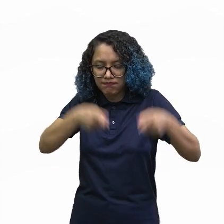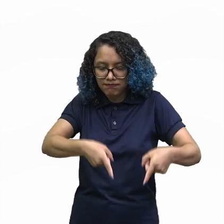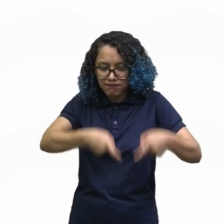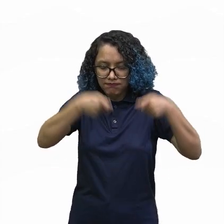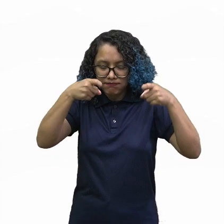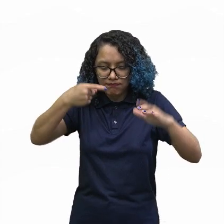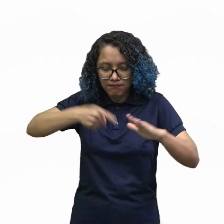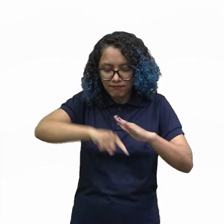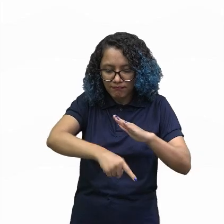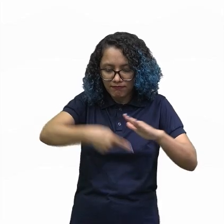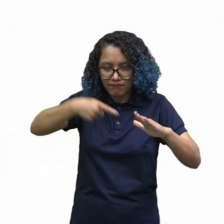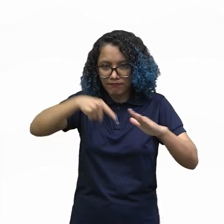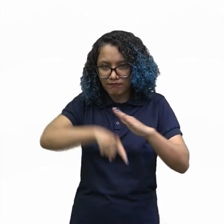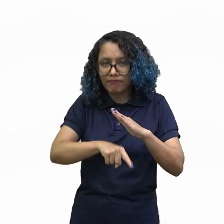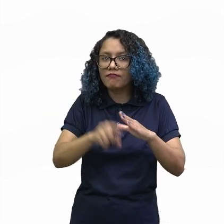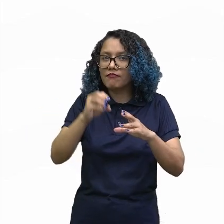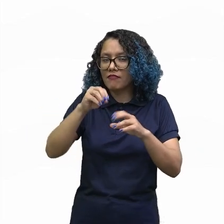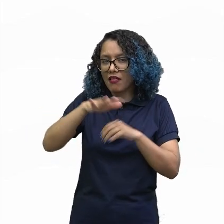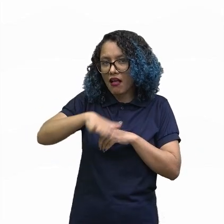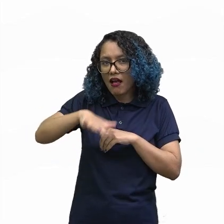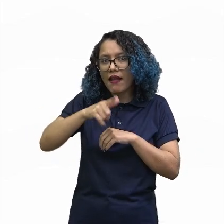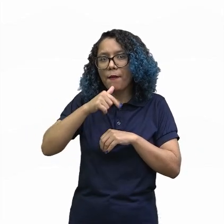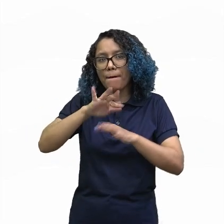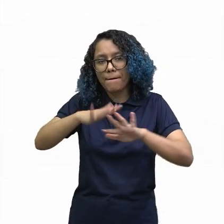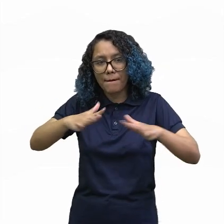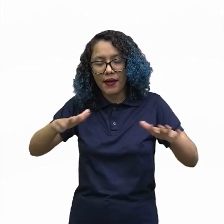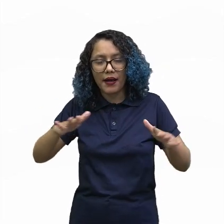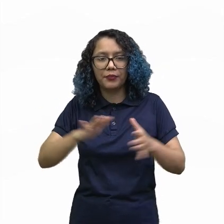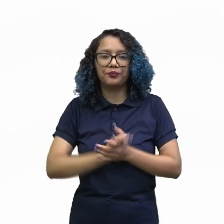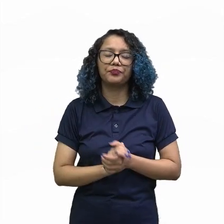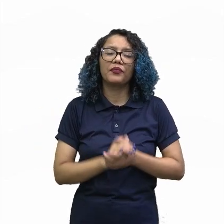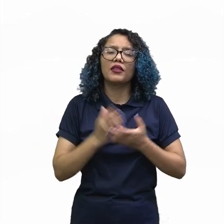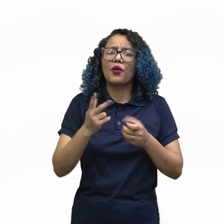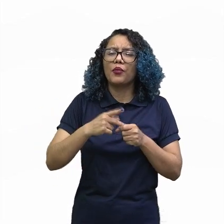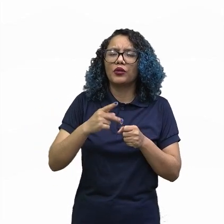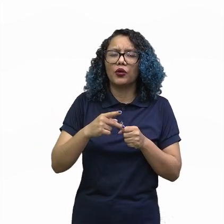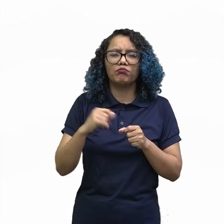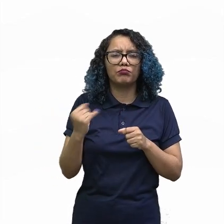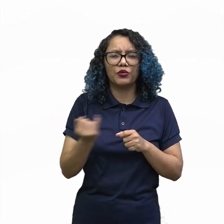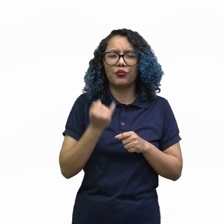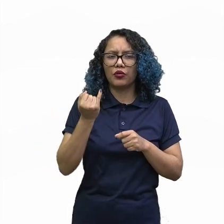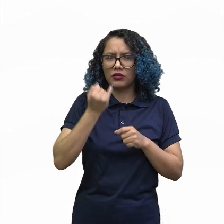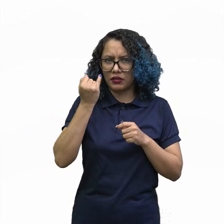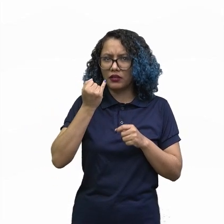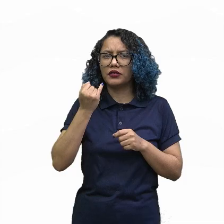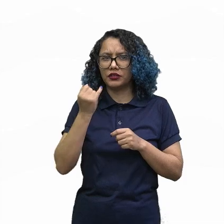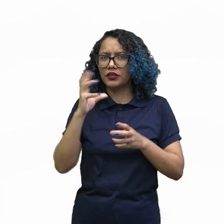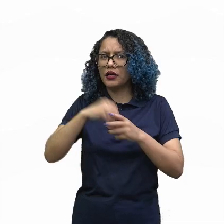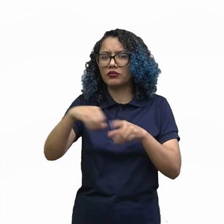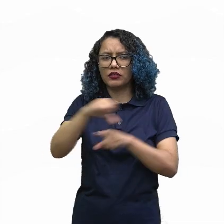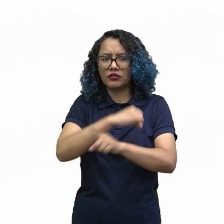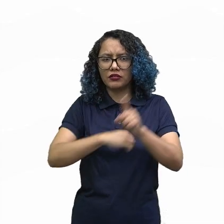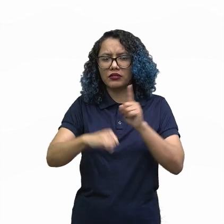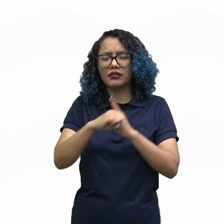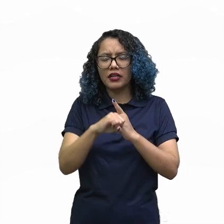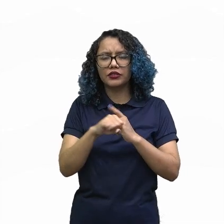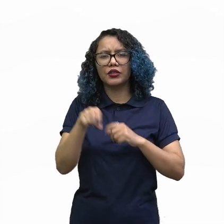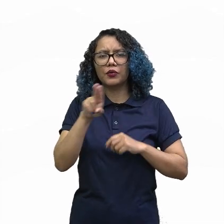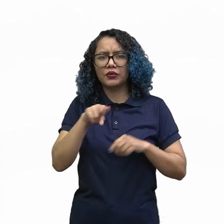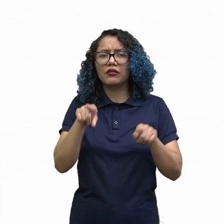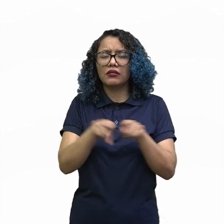mar. O petróleo, fonte de energia essencial para a manutenção da sociedade, é utilizado também